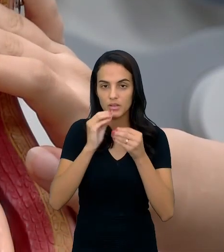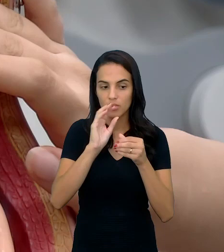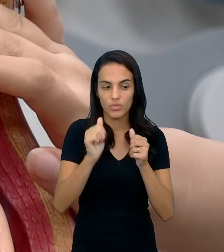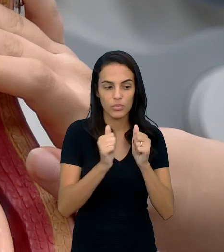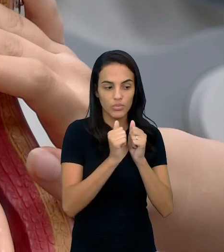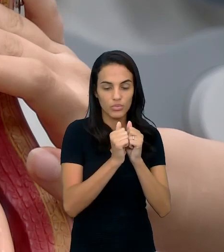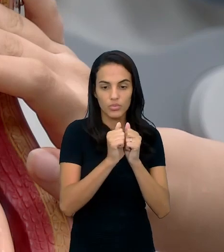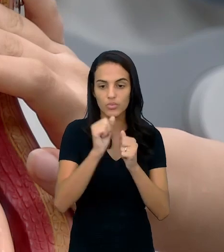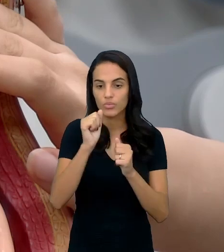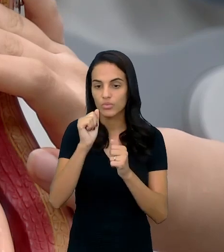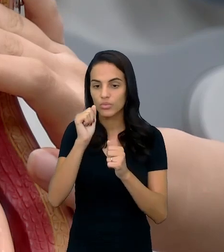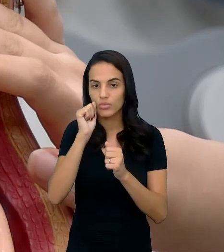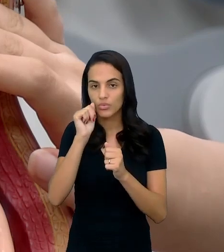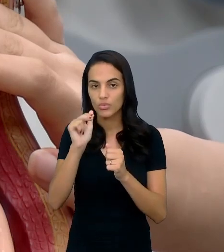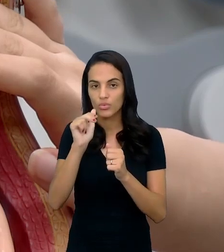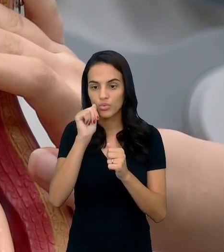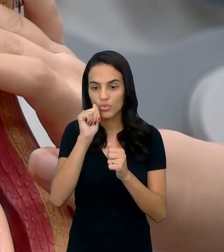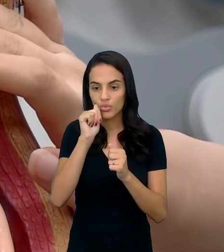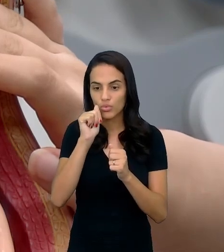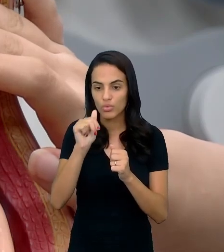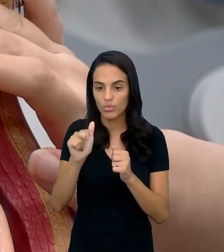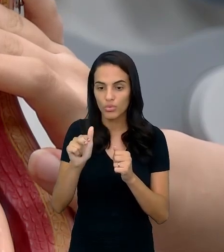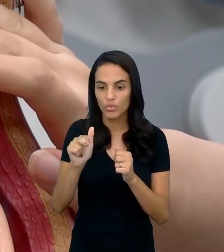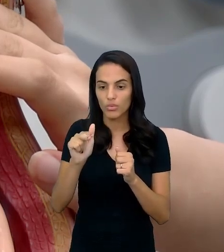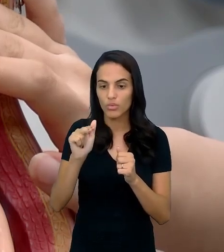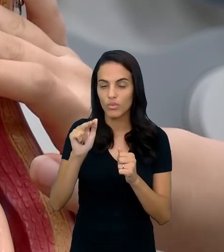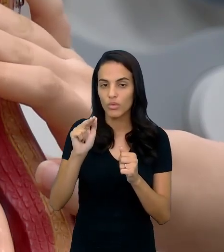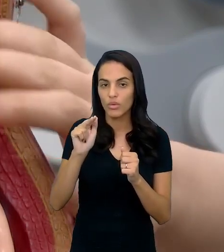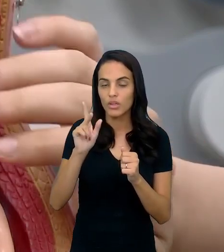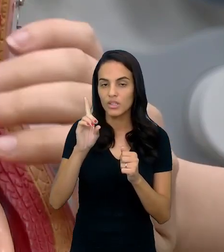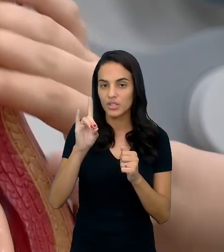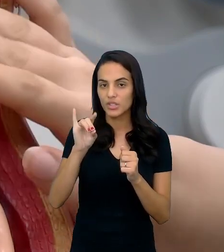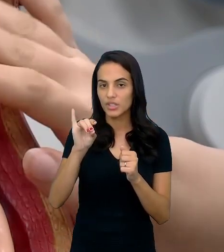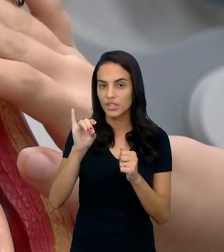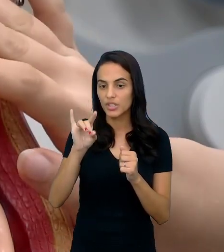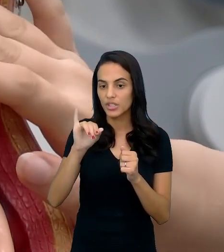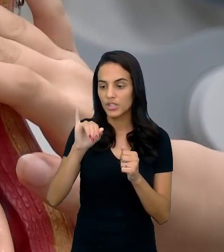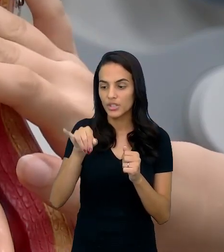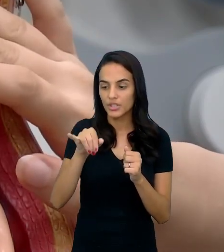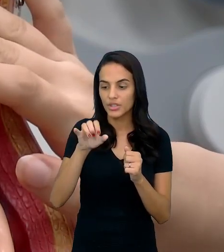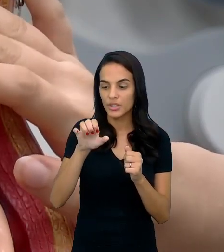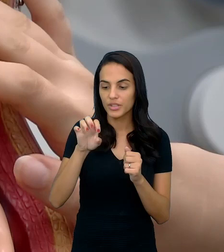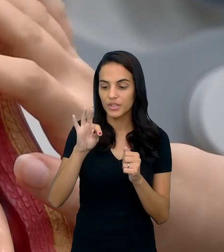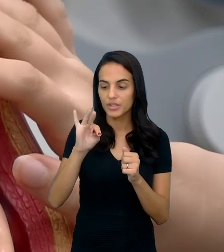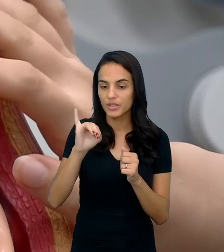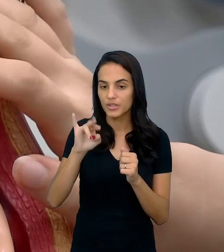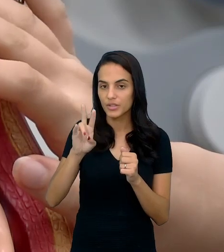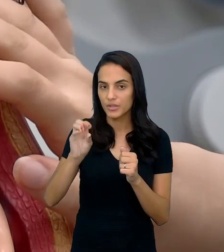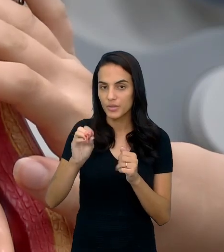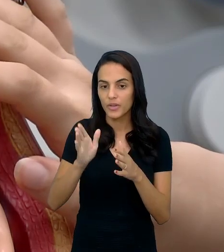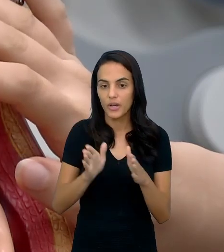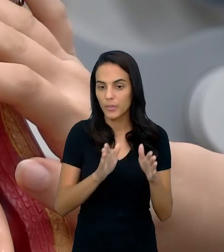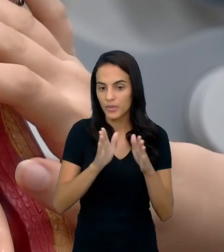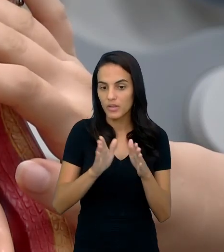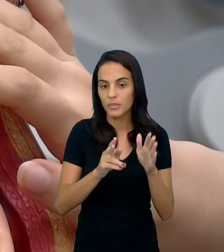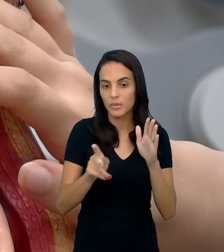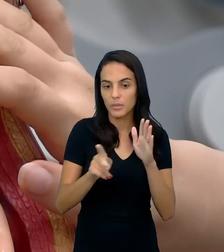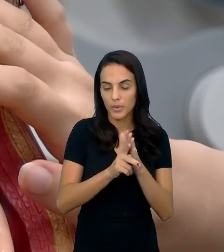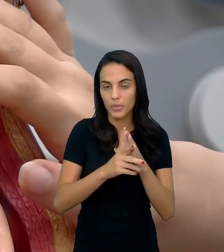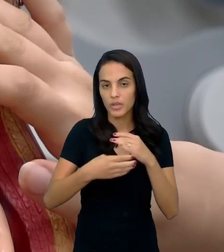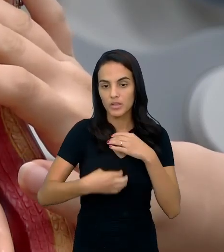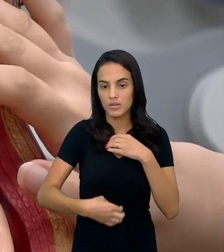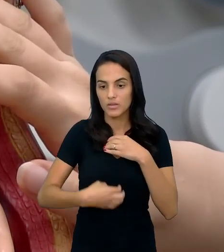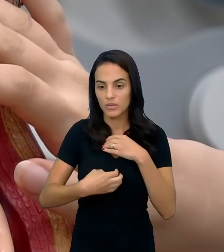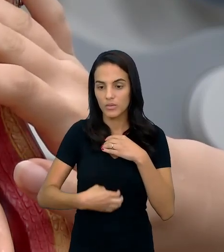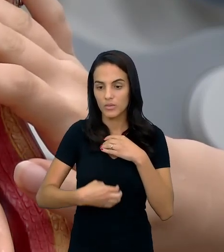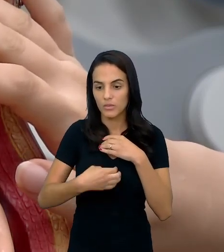com os sucos, né, digestivos, que são liberados e muitos deles são produzidos pelo próprio estômago, e